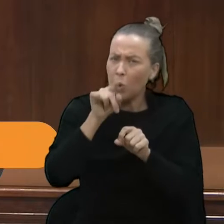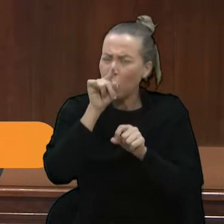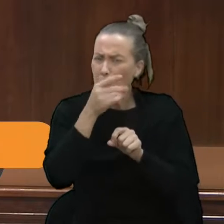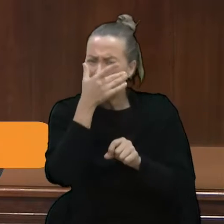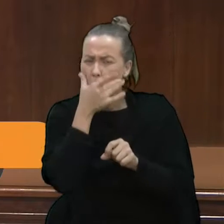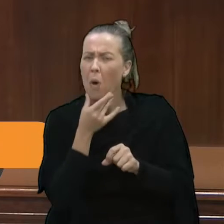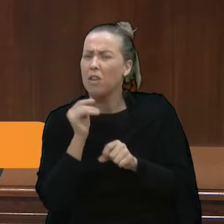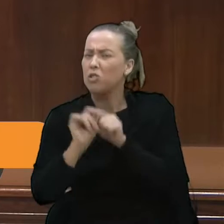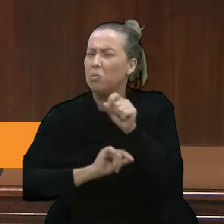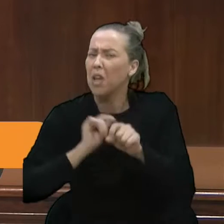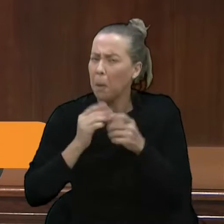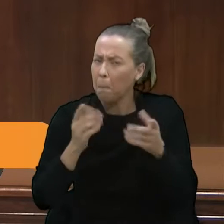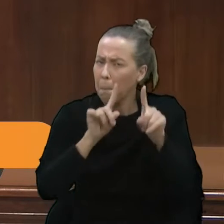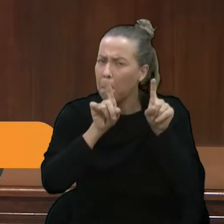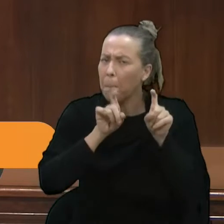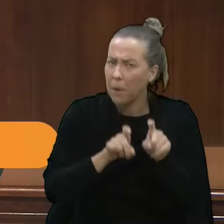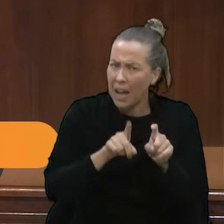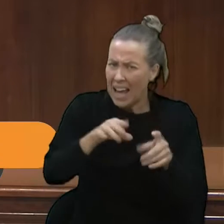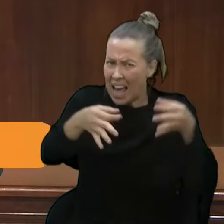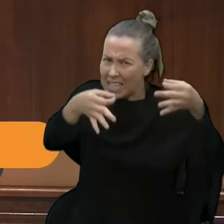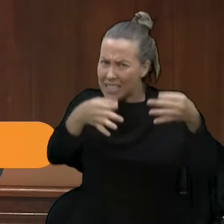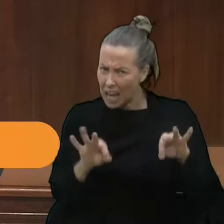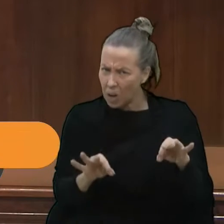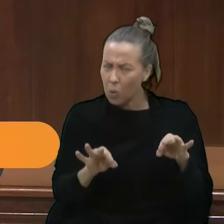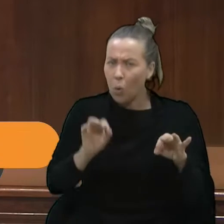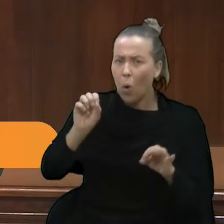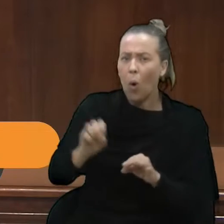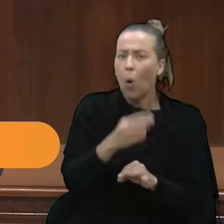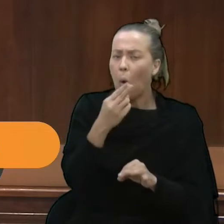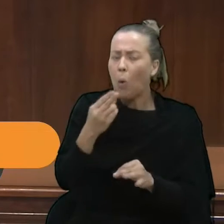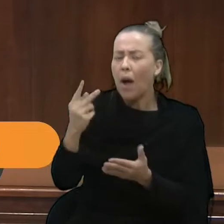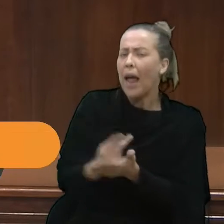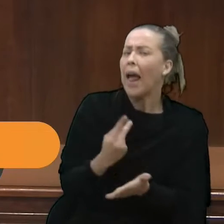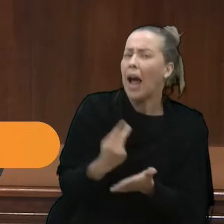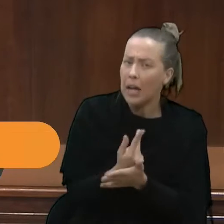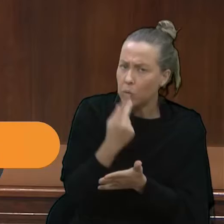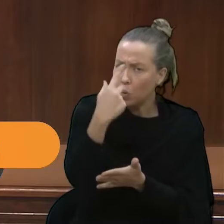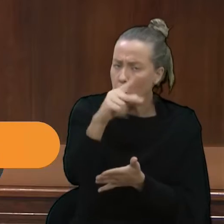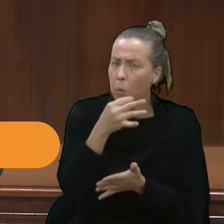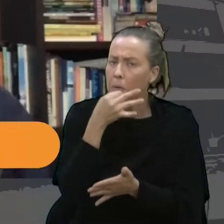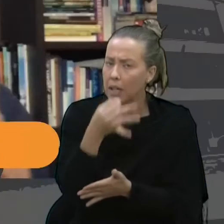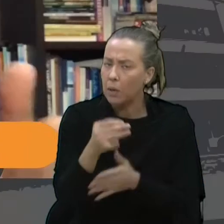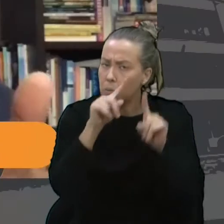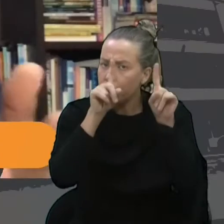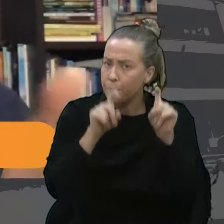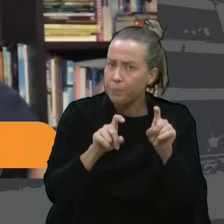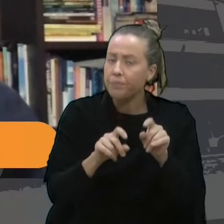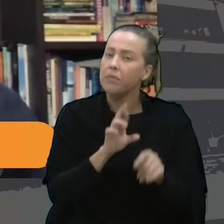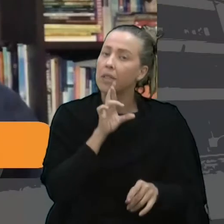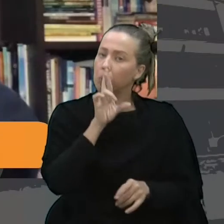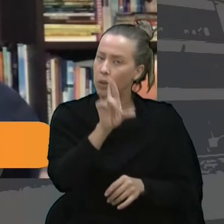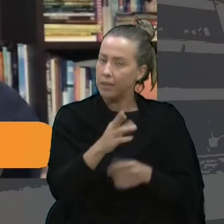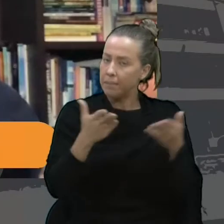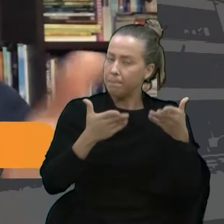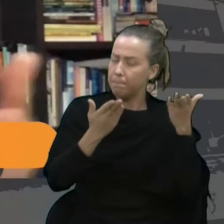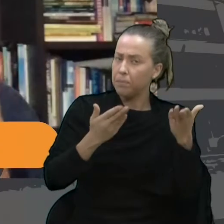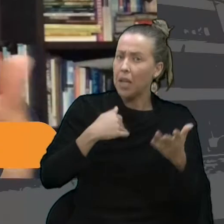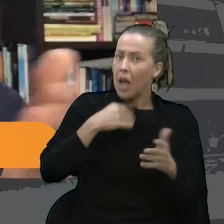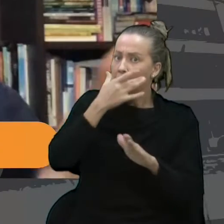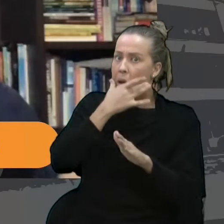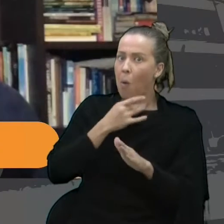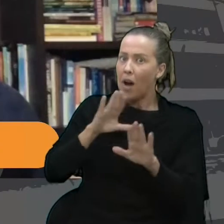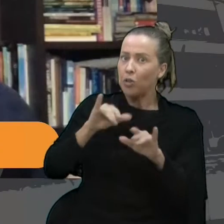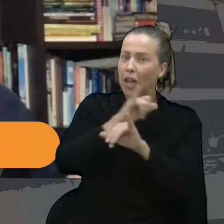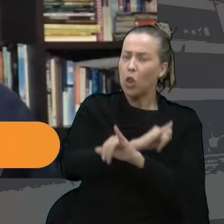que isso está sendo o correto ou o incorreto? Pois é, eu acho que esse